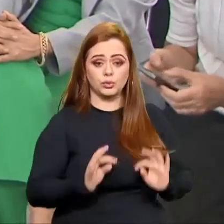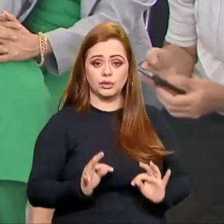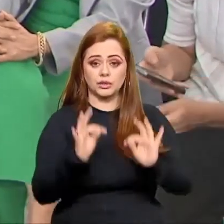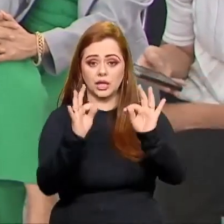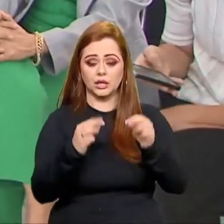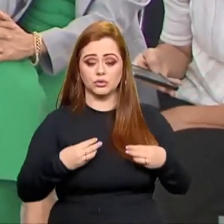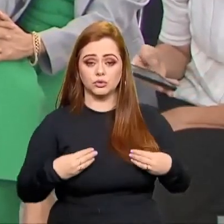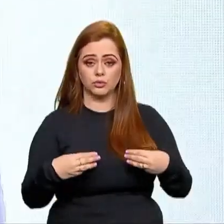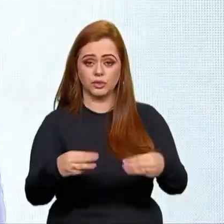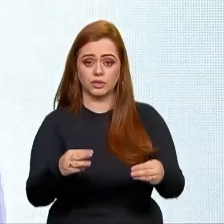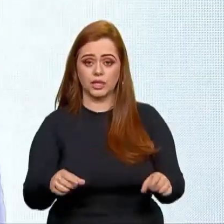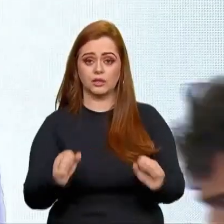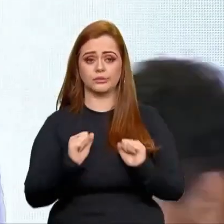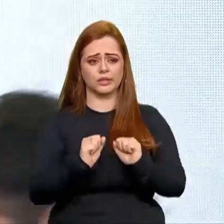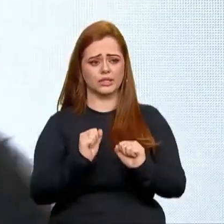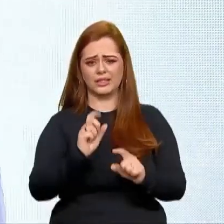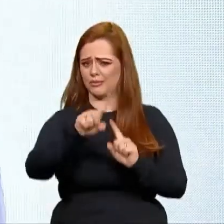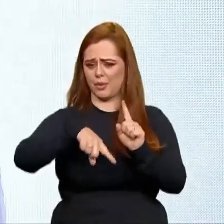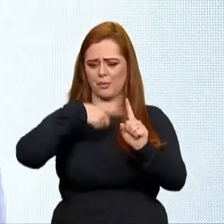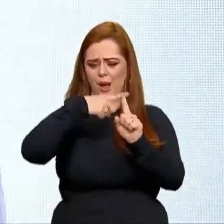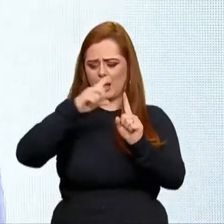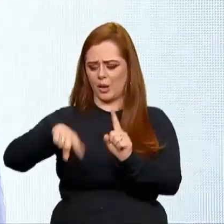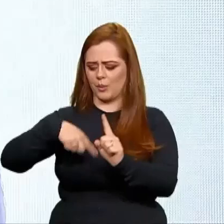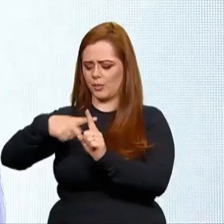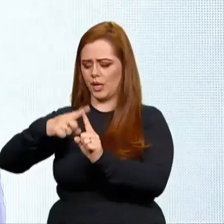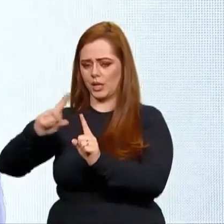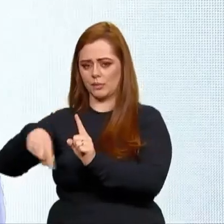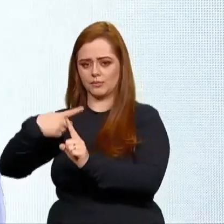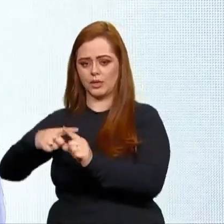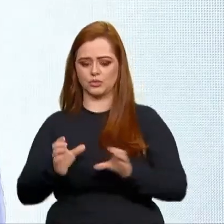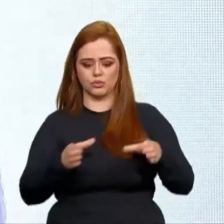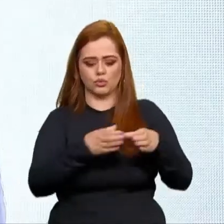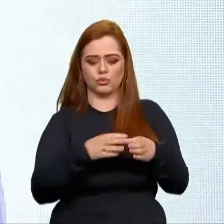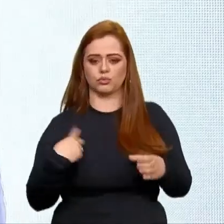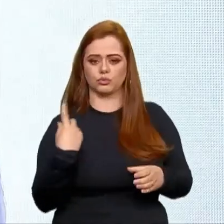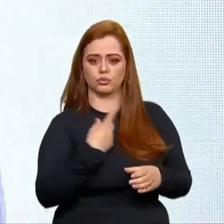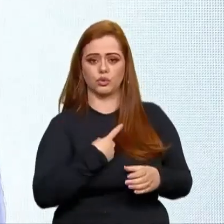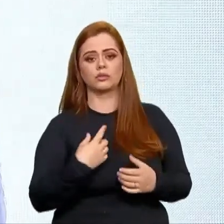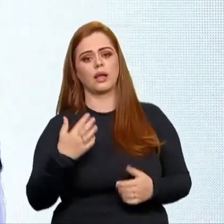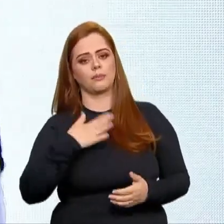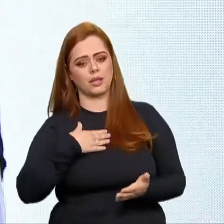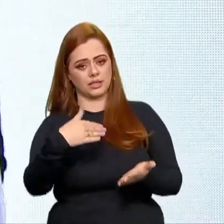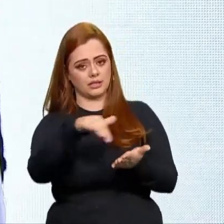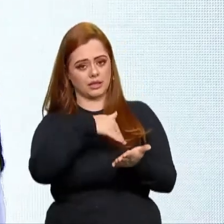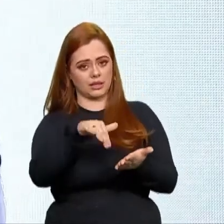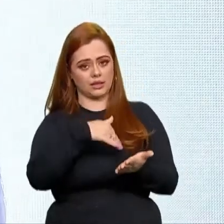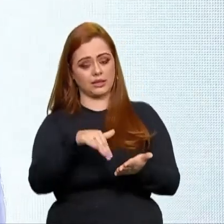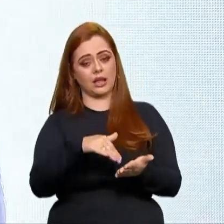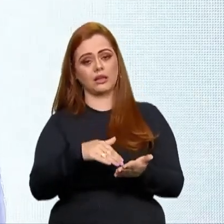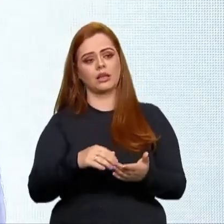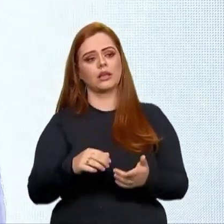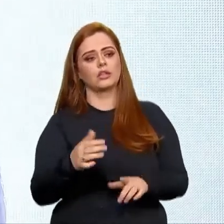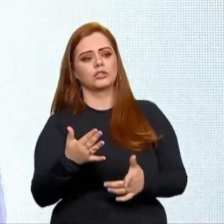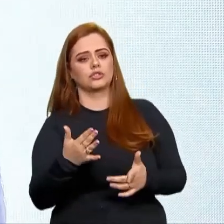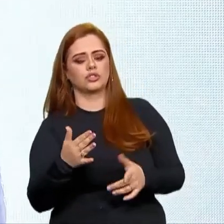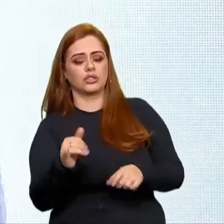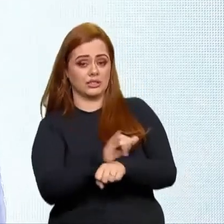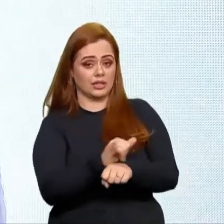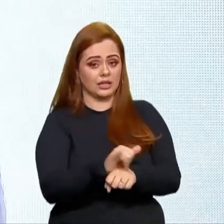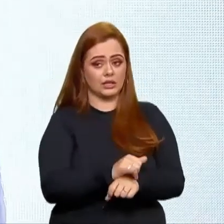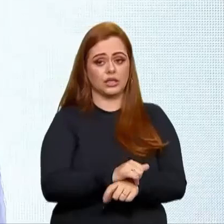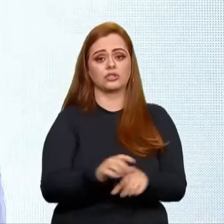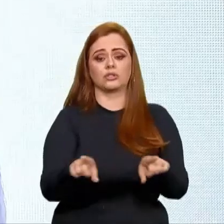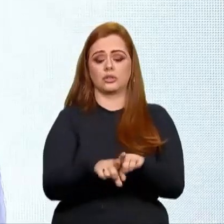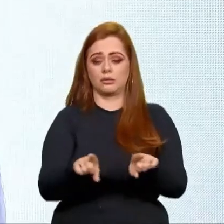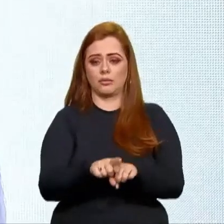se somaram conosco, aqui em nome da minha secretária de Planejamento, Liane Ramos. Se pudesse levantar, Liane, e o